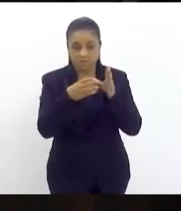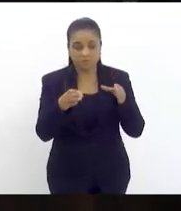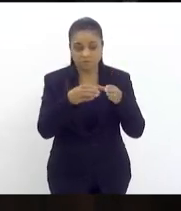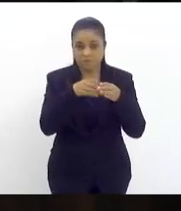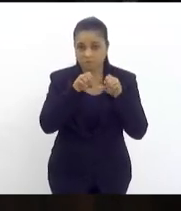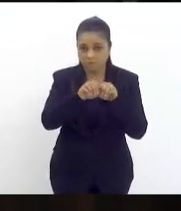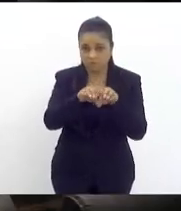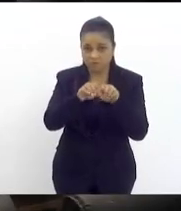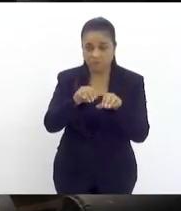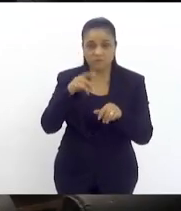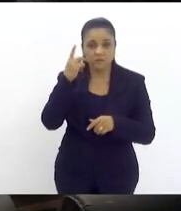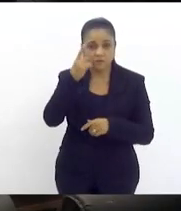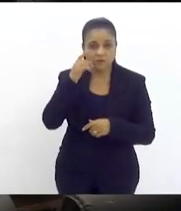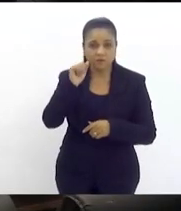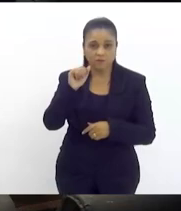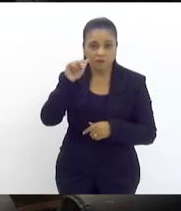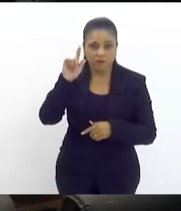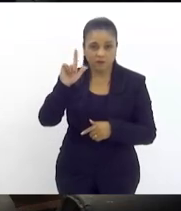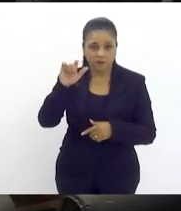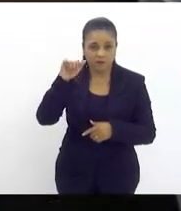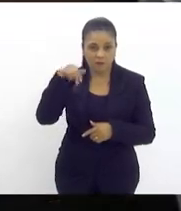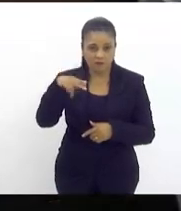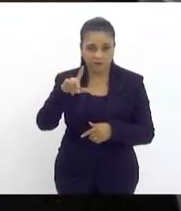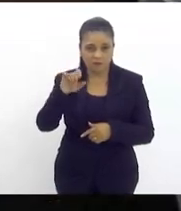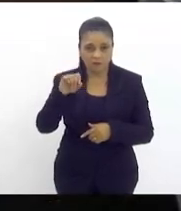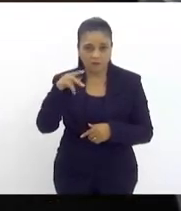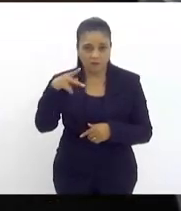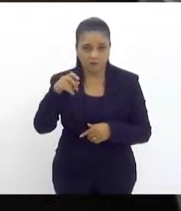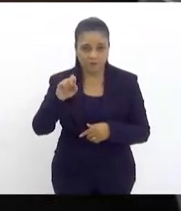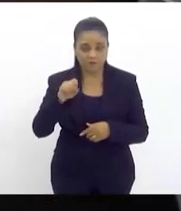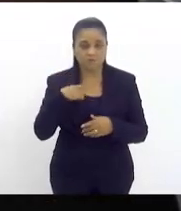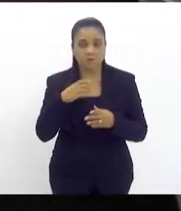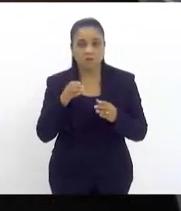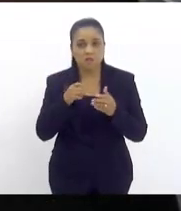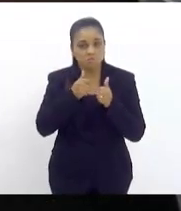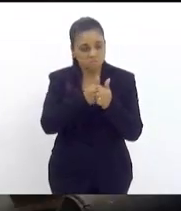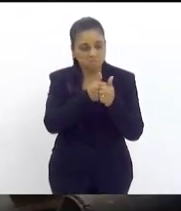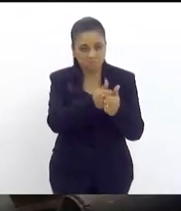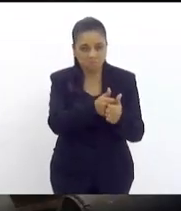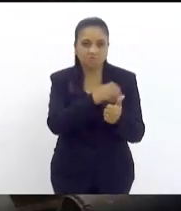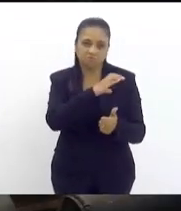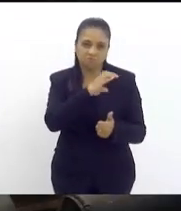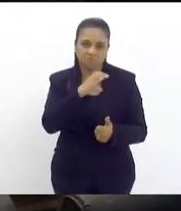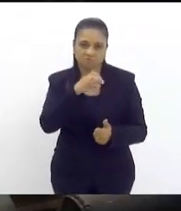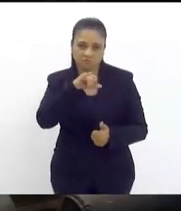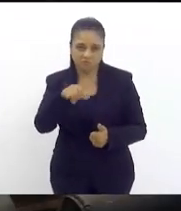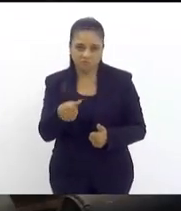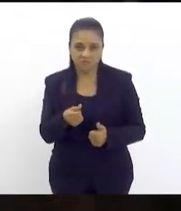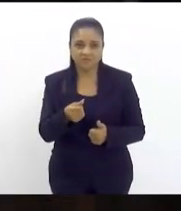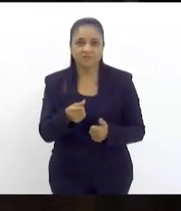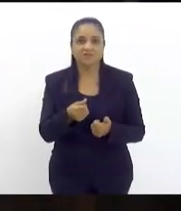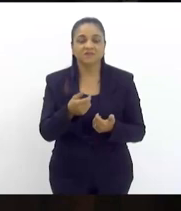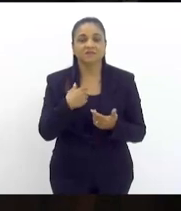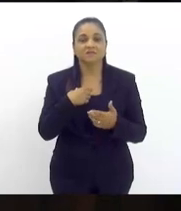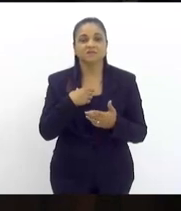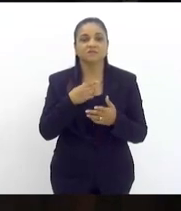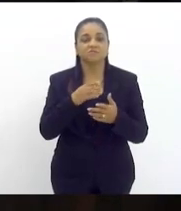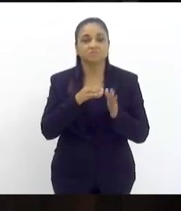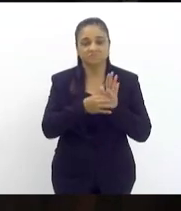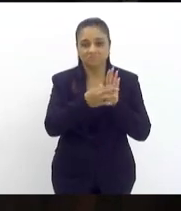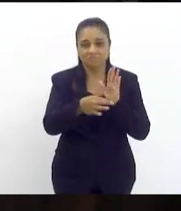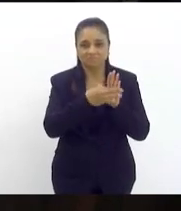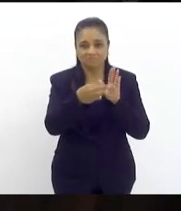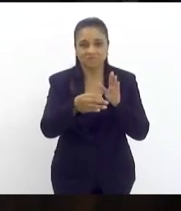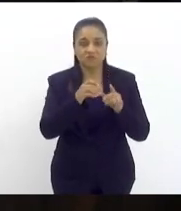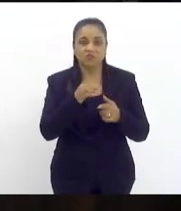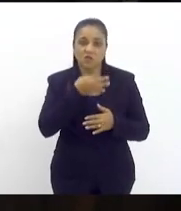deputado Alan Lopes. Presidente, Comissão de Educação acompanha a CCJ. Muito obrigado. Para emitir parecer pela Comissão de